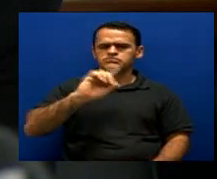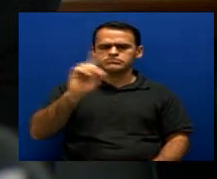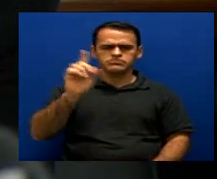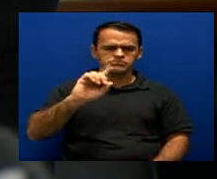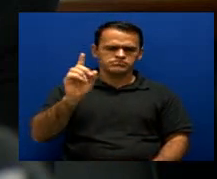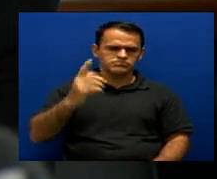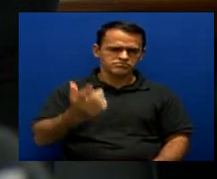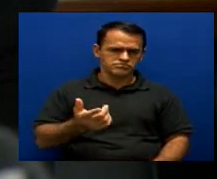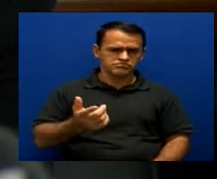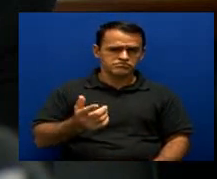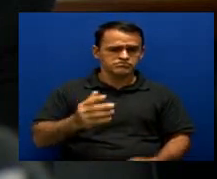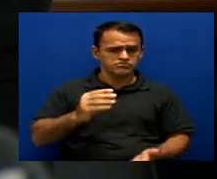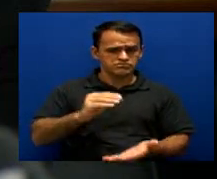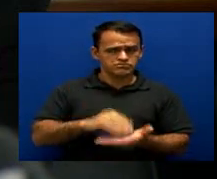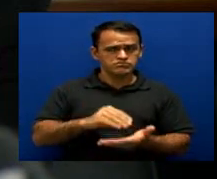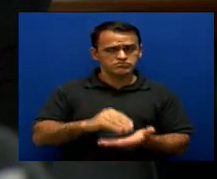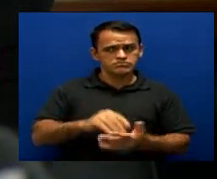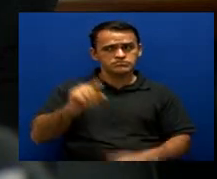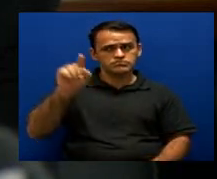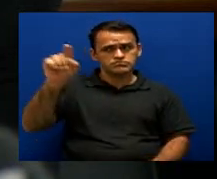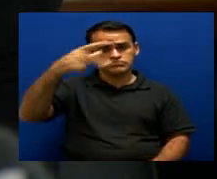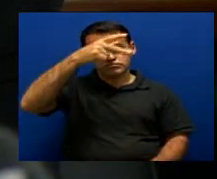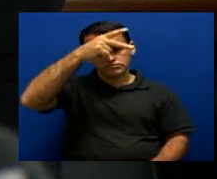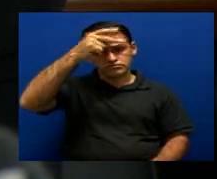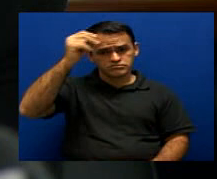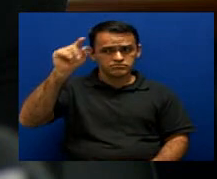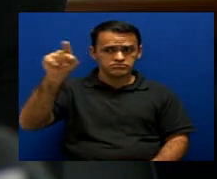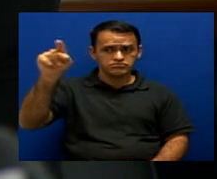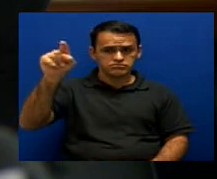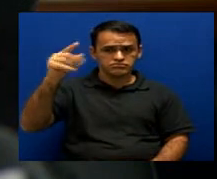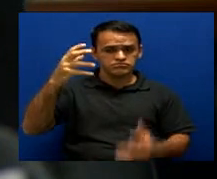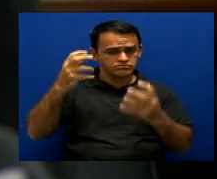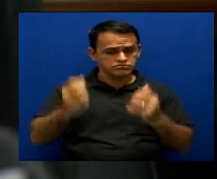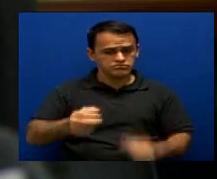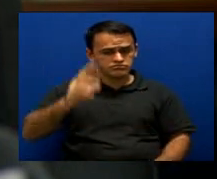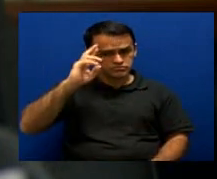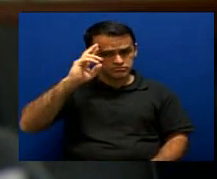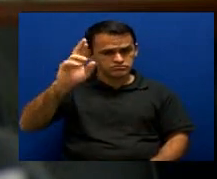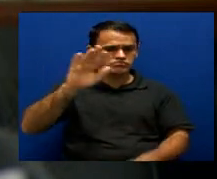responsabilidade social isso inclusive porque